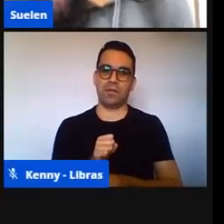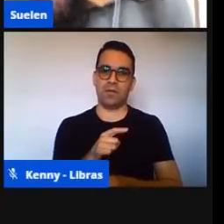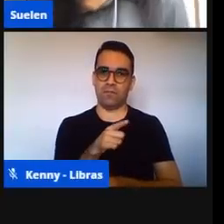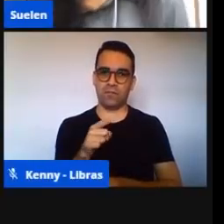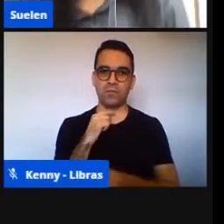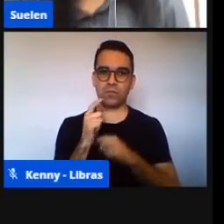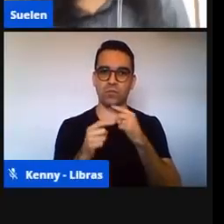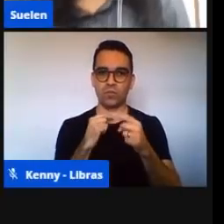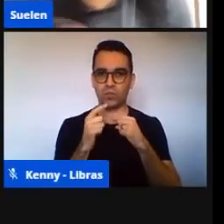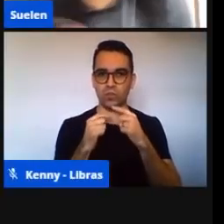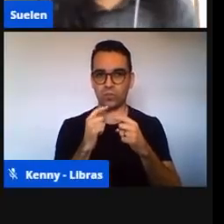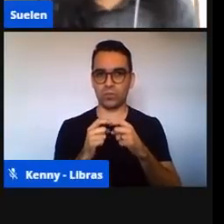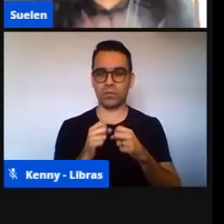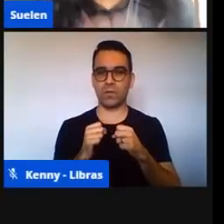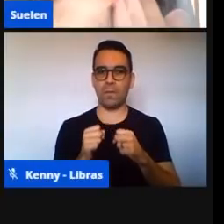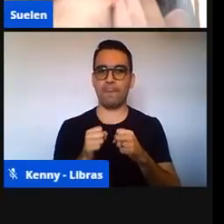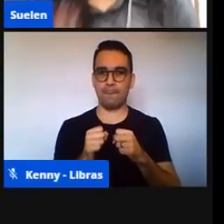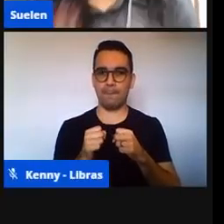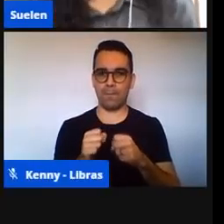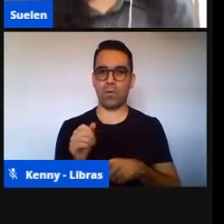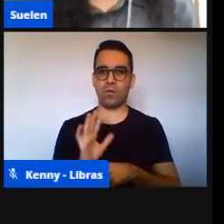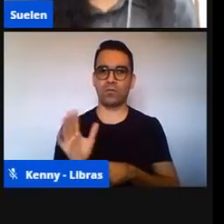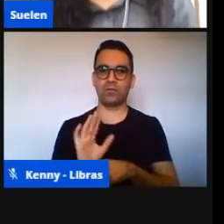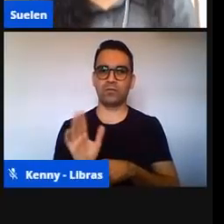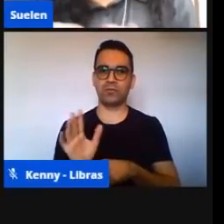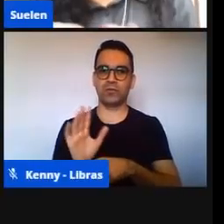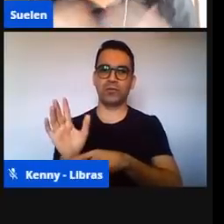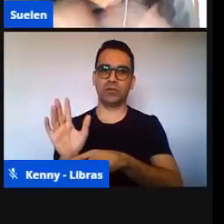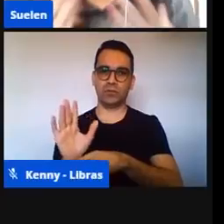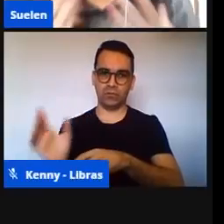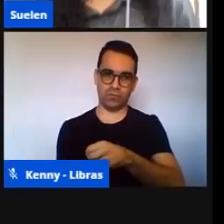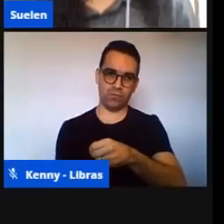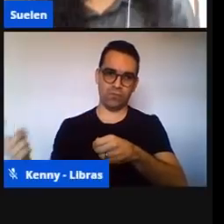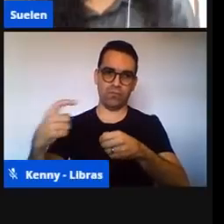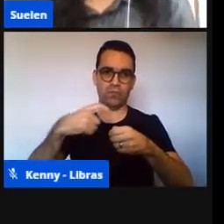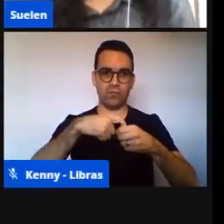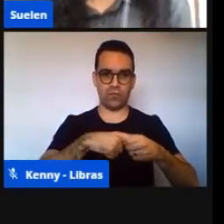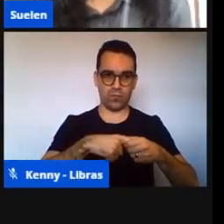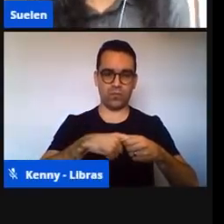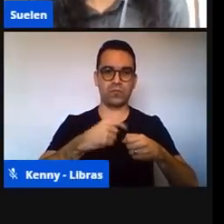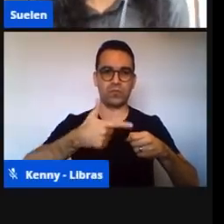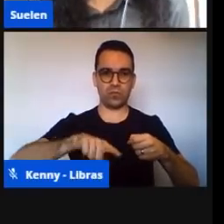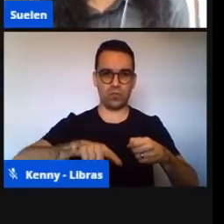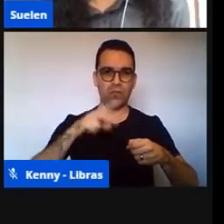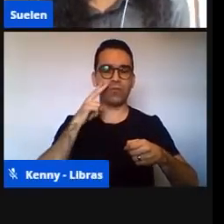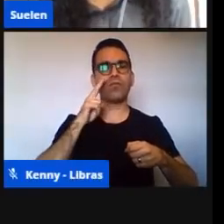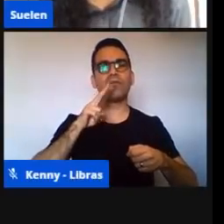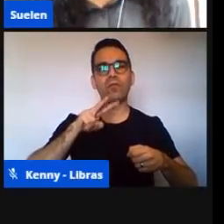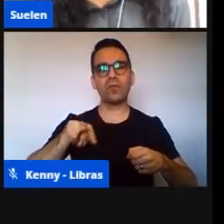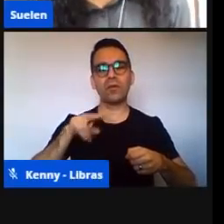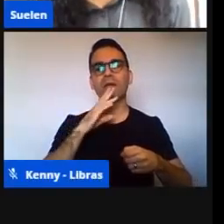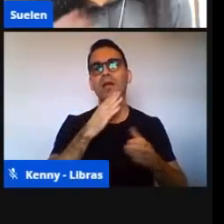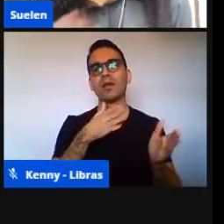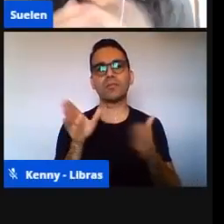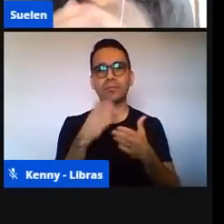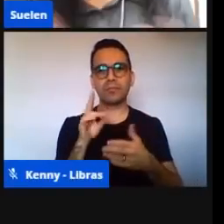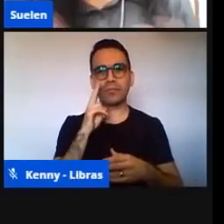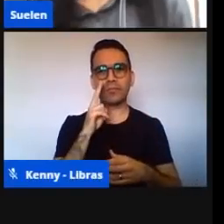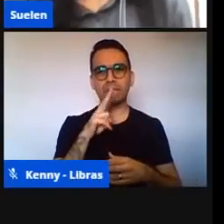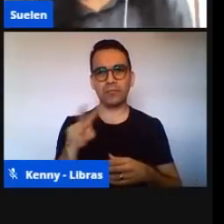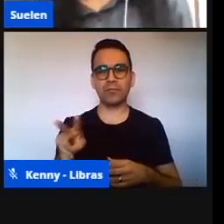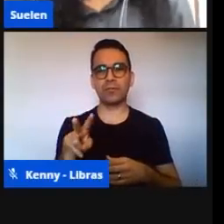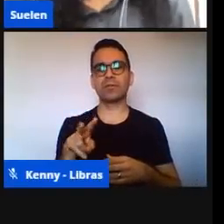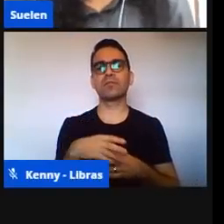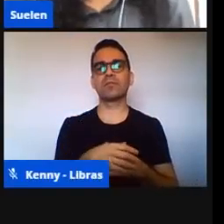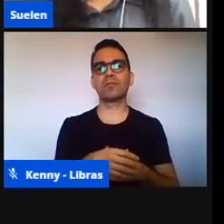vocês retornem ao vídeo, vocês podem estar olhando, podem estar assistindo novamente o conteúdo e podem